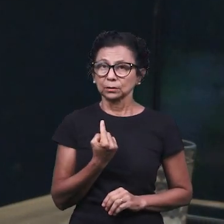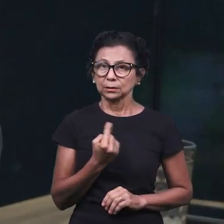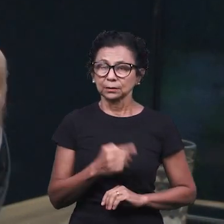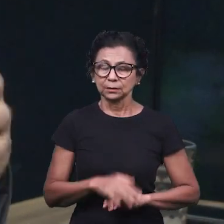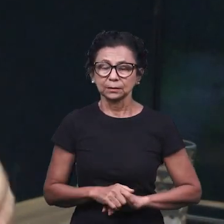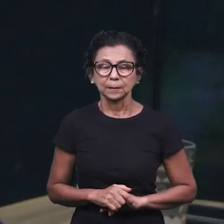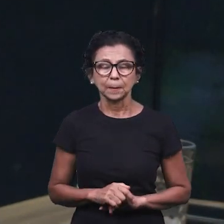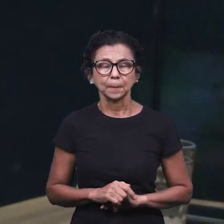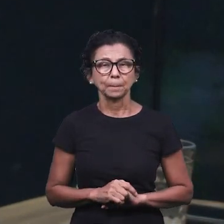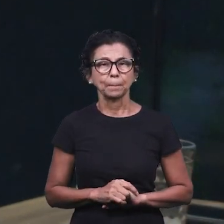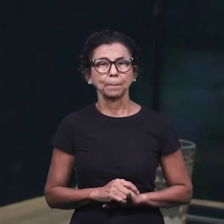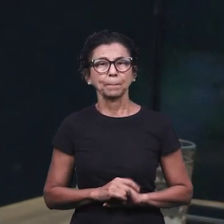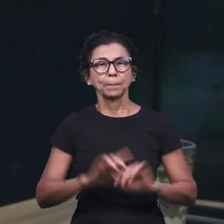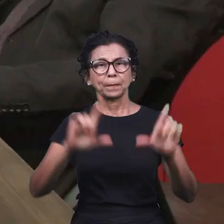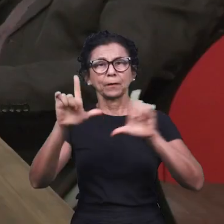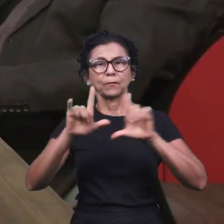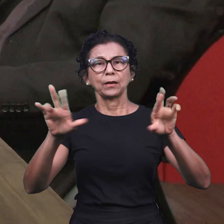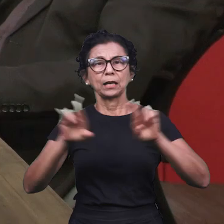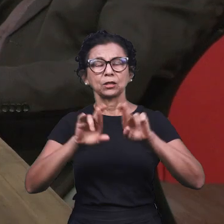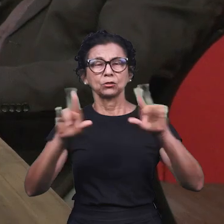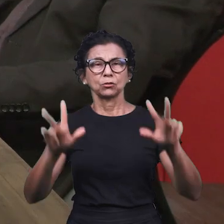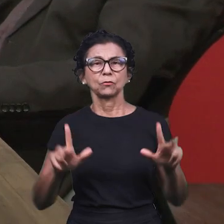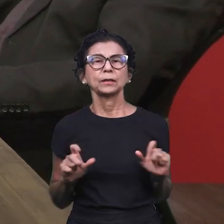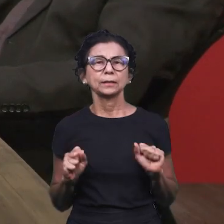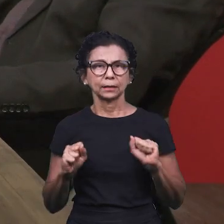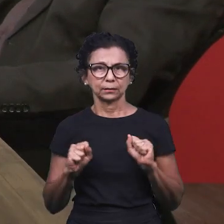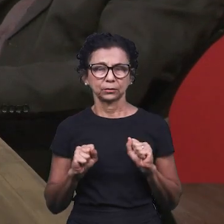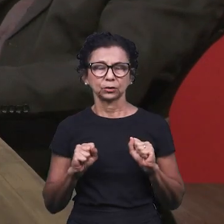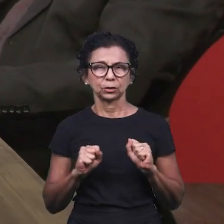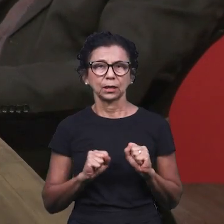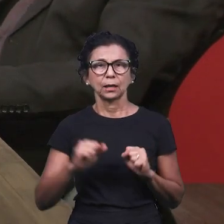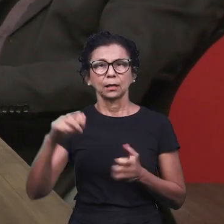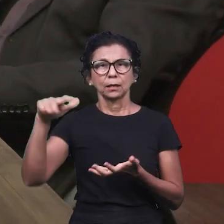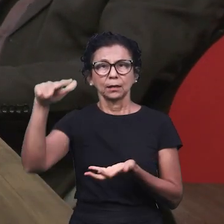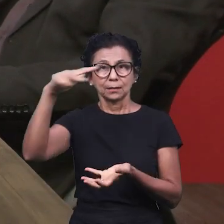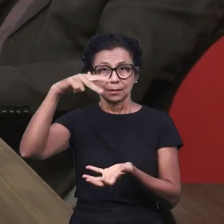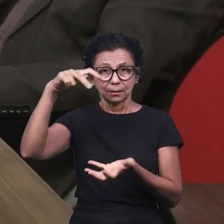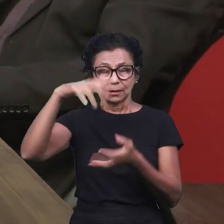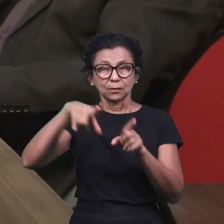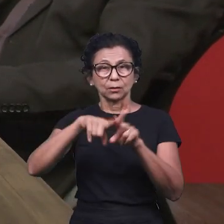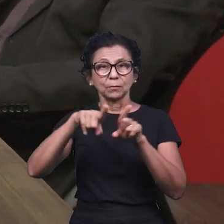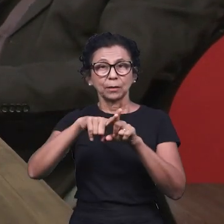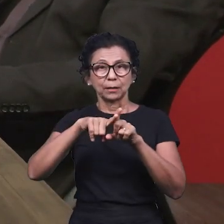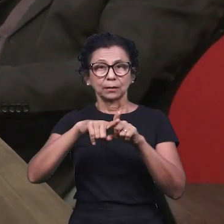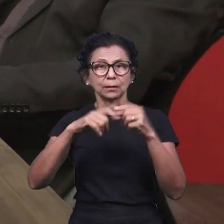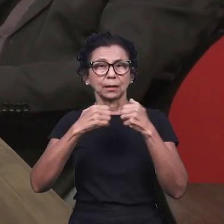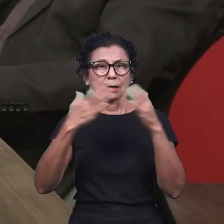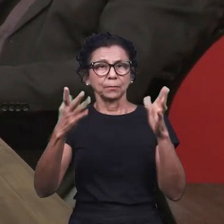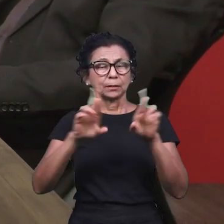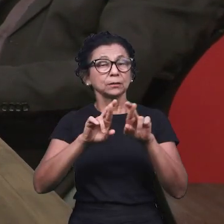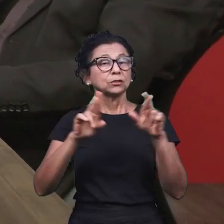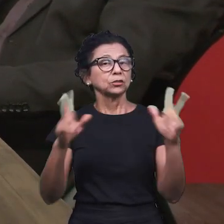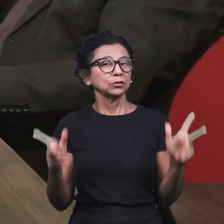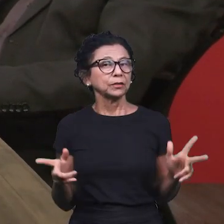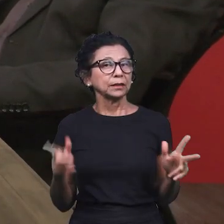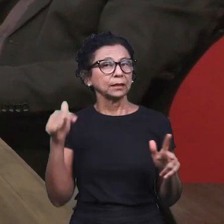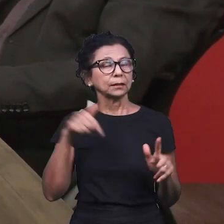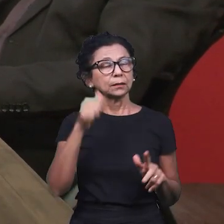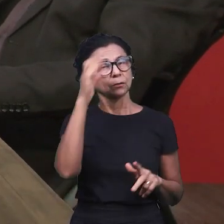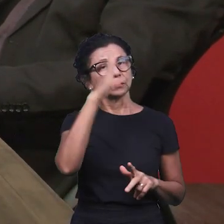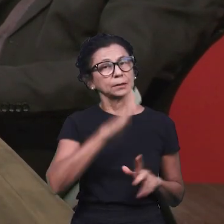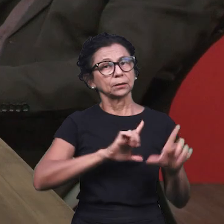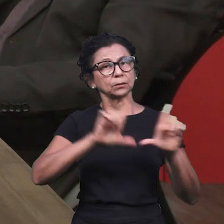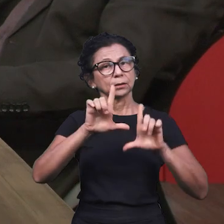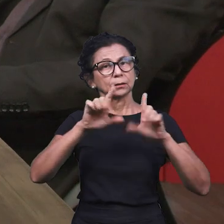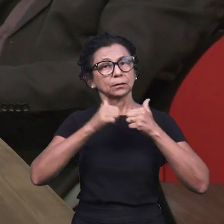da evangelização? Muito bem. A gente observou aí da explicação do pastor Ian